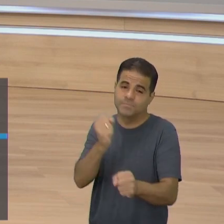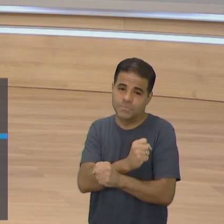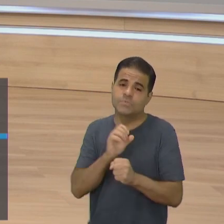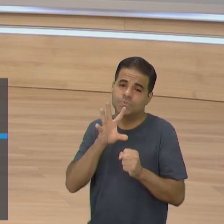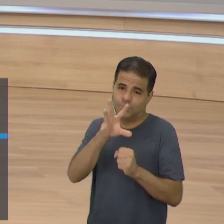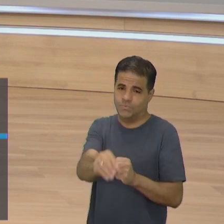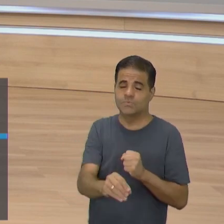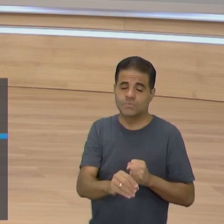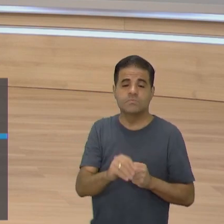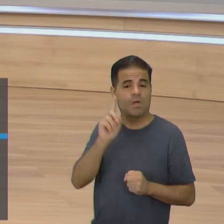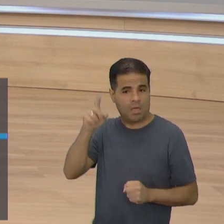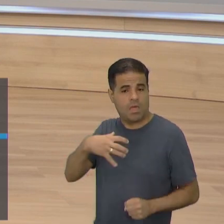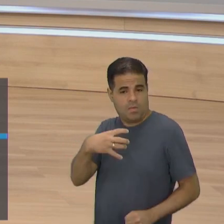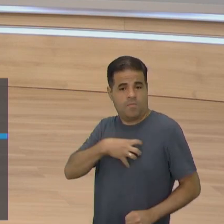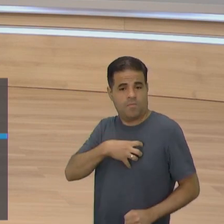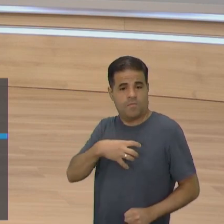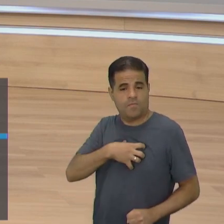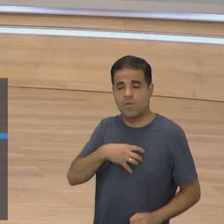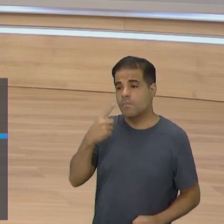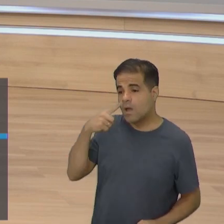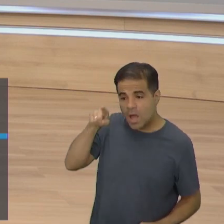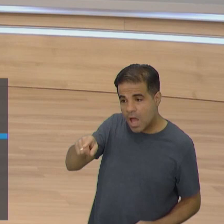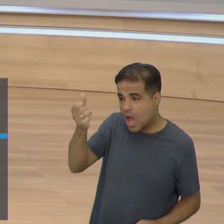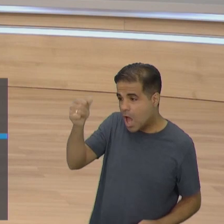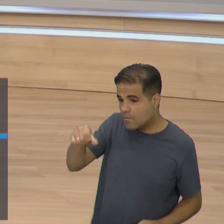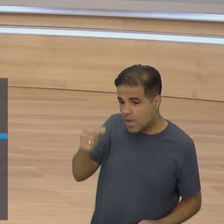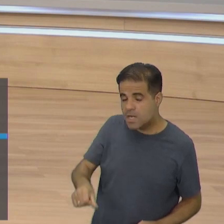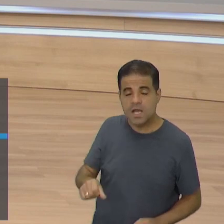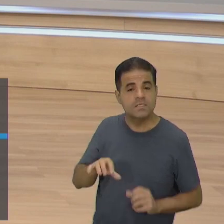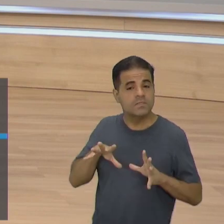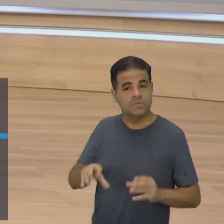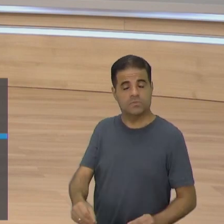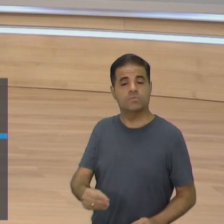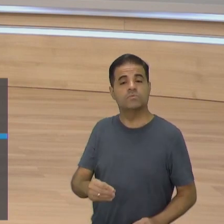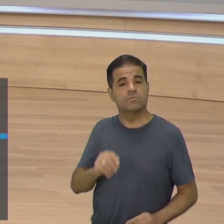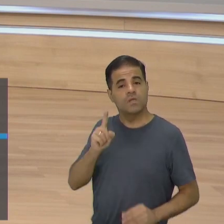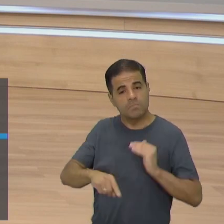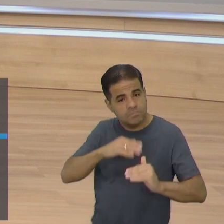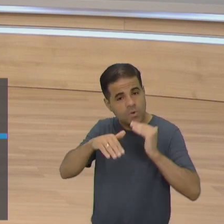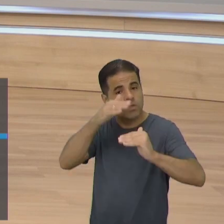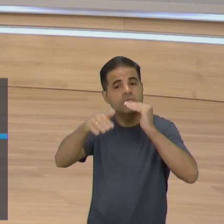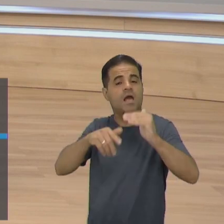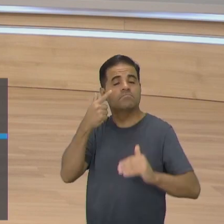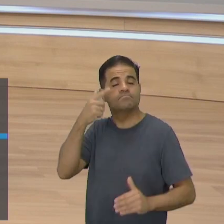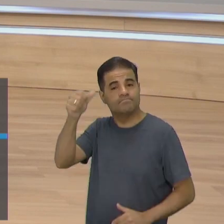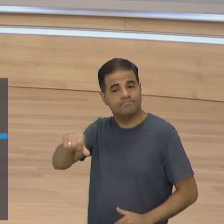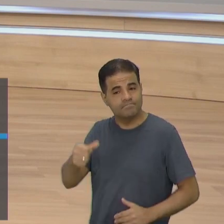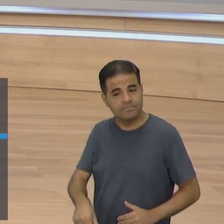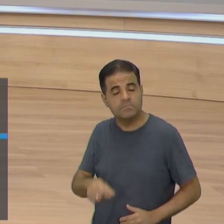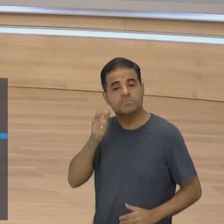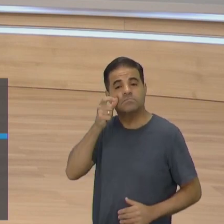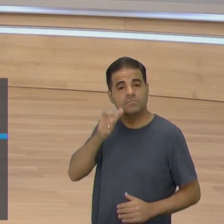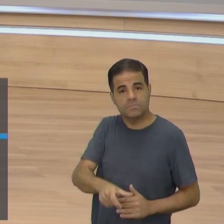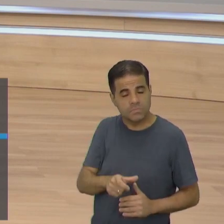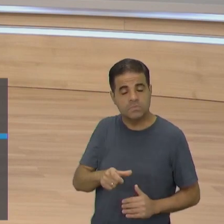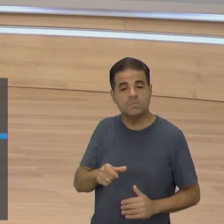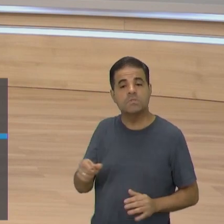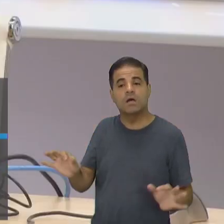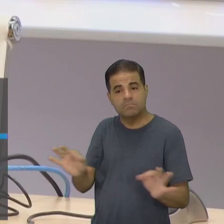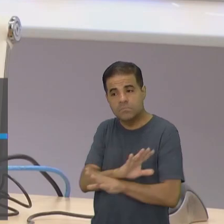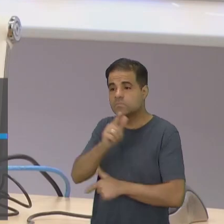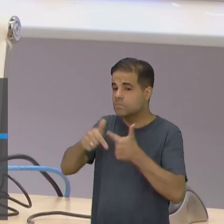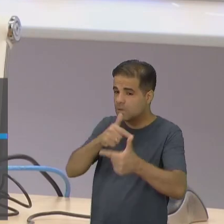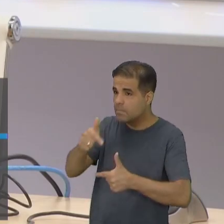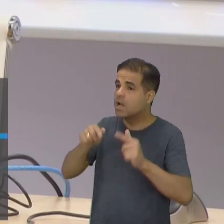que também é uma forma de avaliação ativa. Sim. Um processo ativo de avaliação de estudante. Então, é interessante quando você trabalha